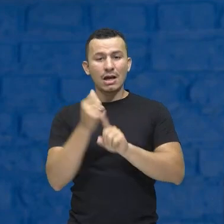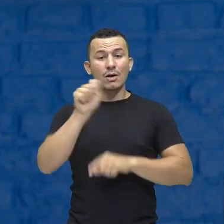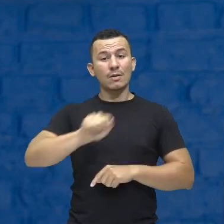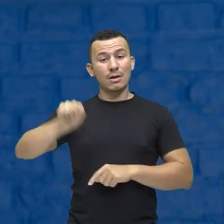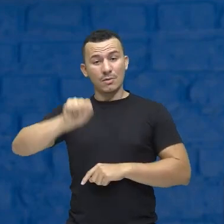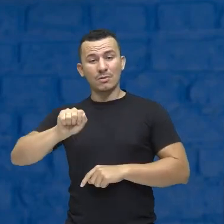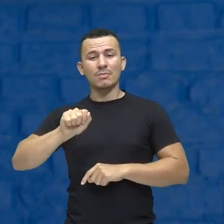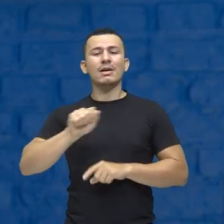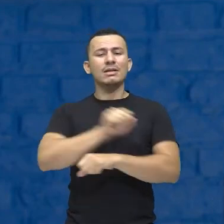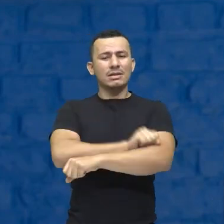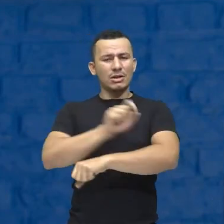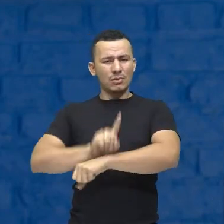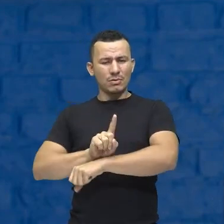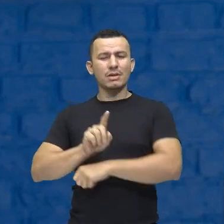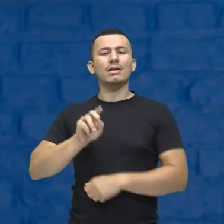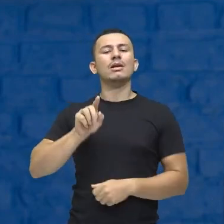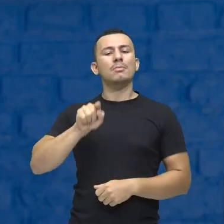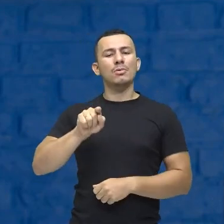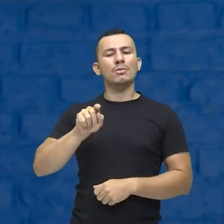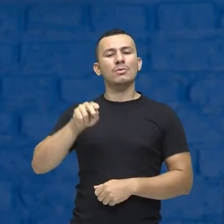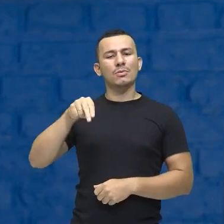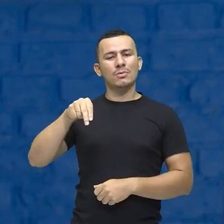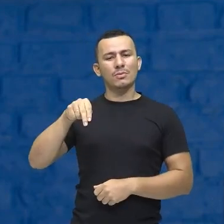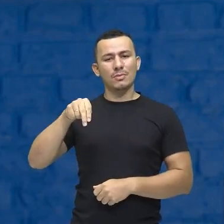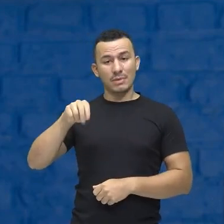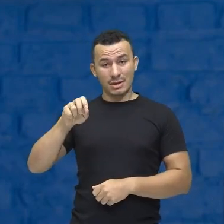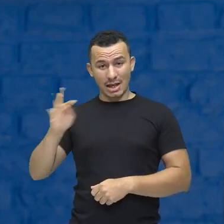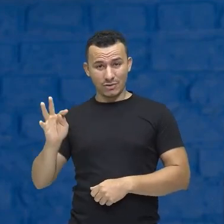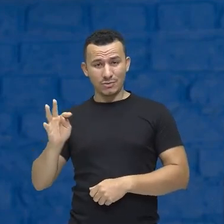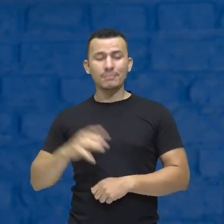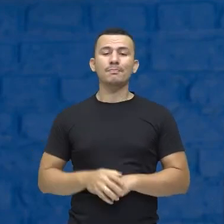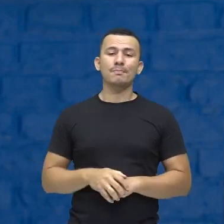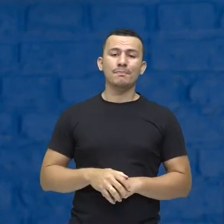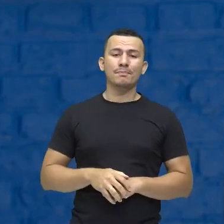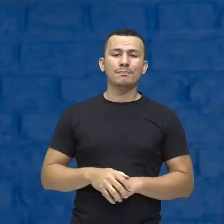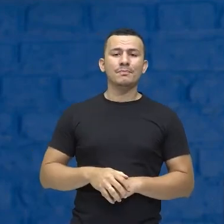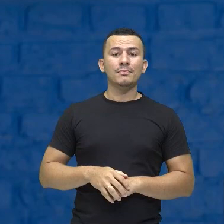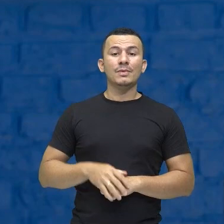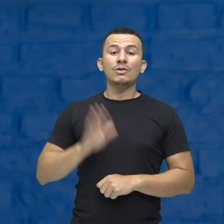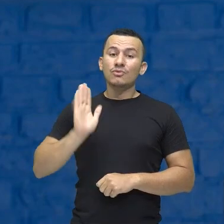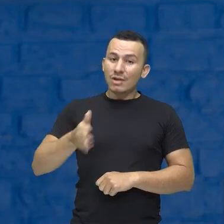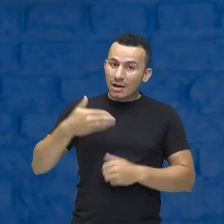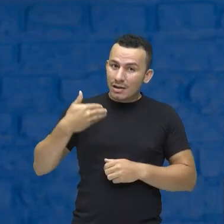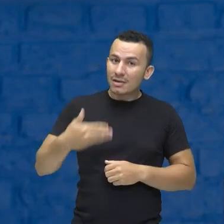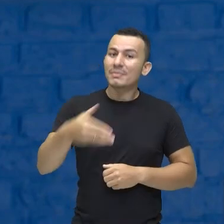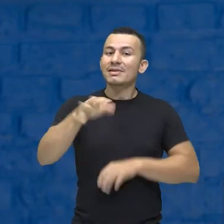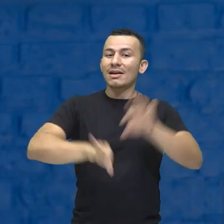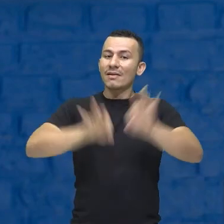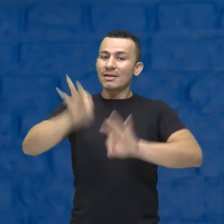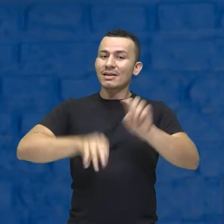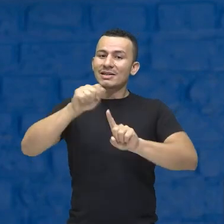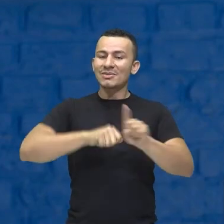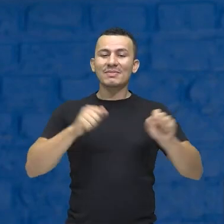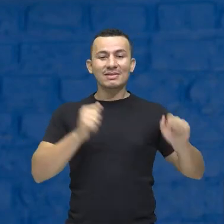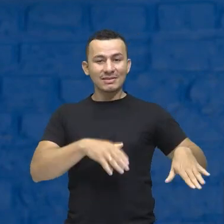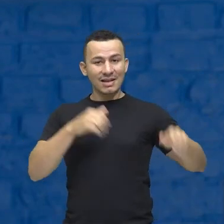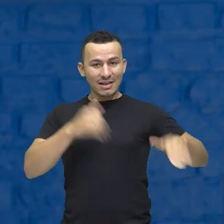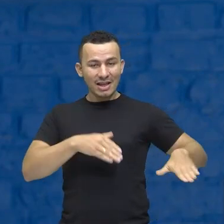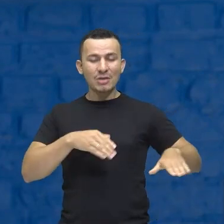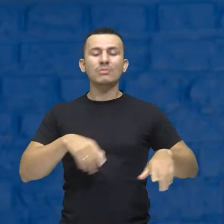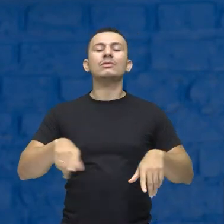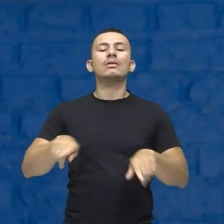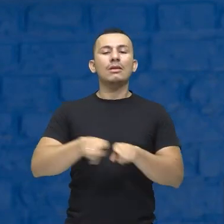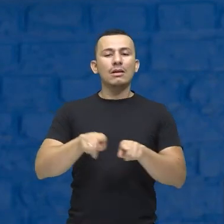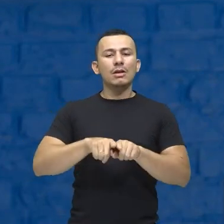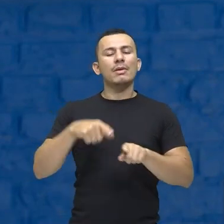psicossocial@seduc.net e nos ajudar a construir toda essa programação aí do mês de setembro, que o Afonso já está trabalhando bastante nisso, mas que nós vamos trazer